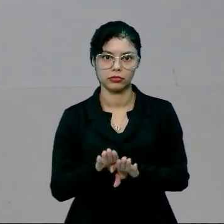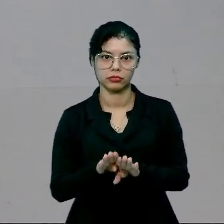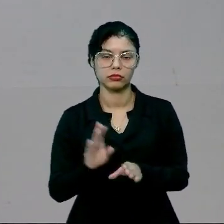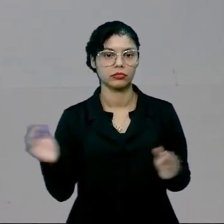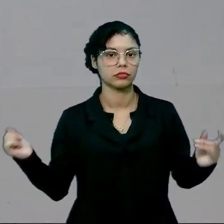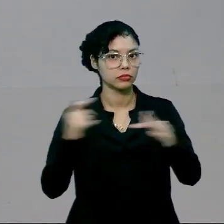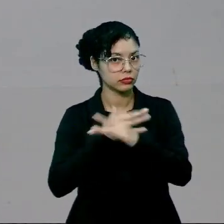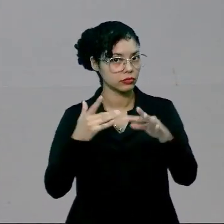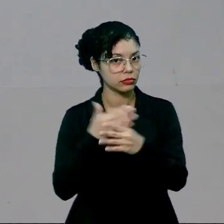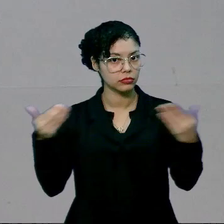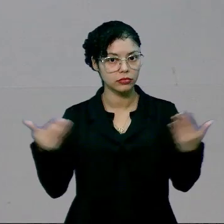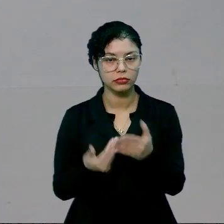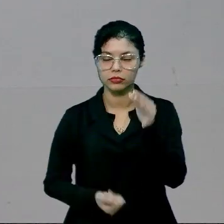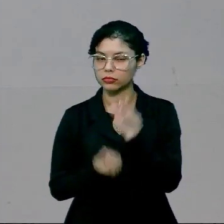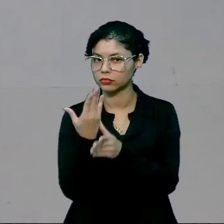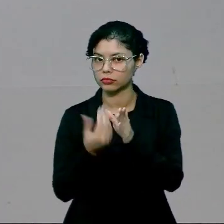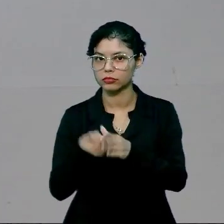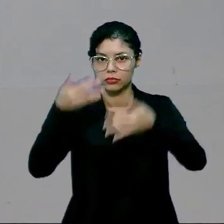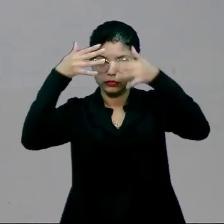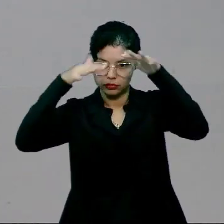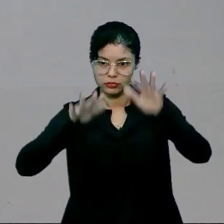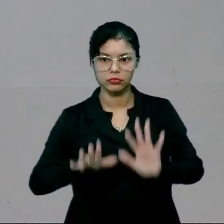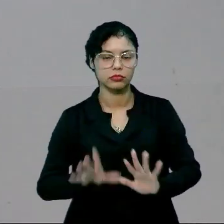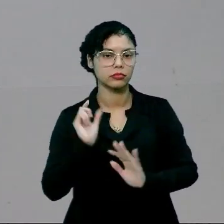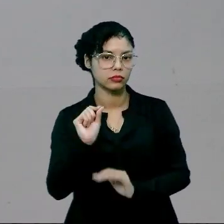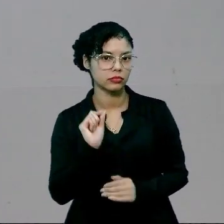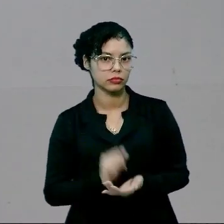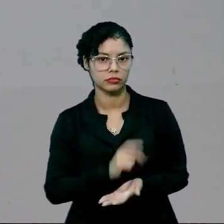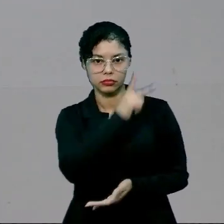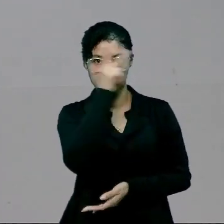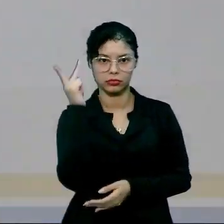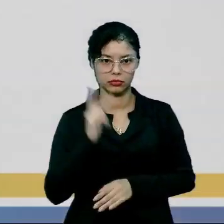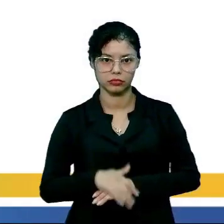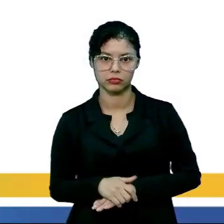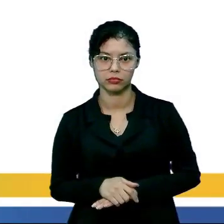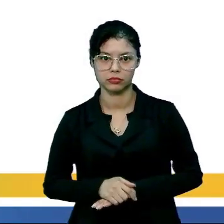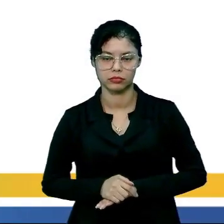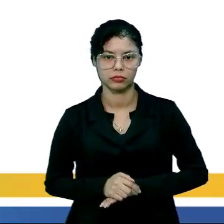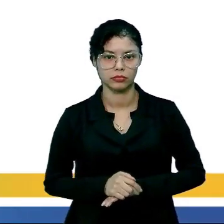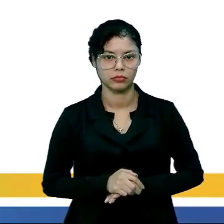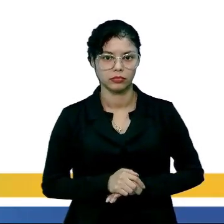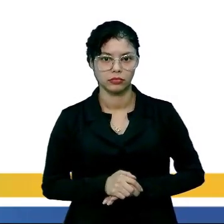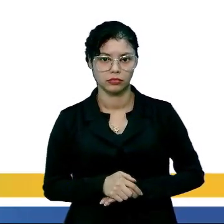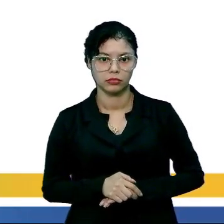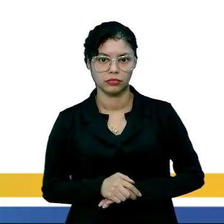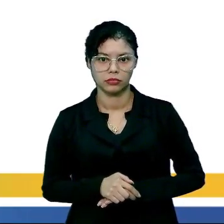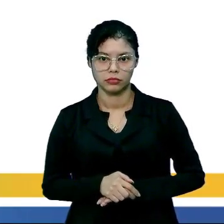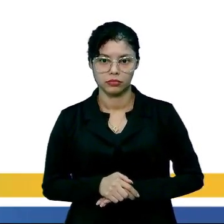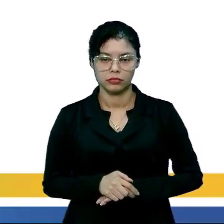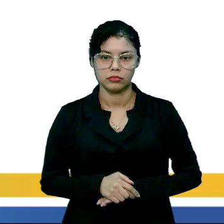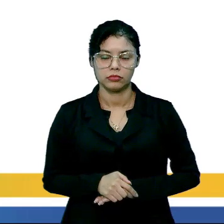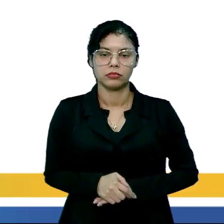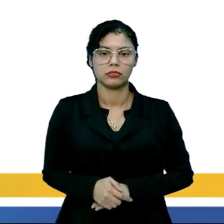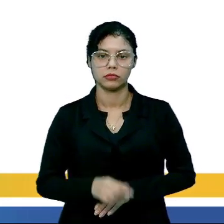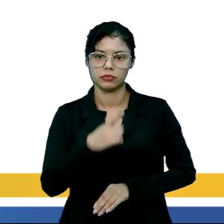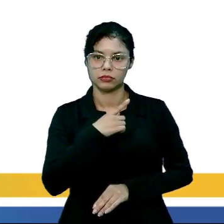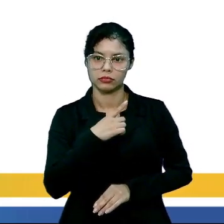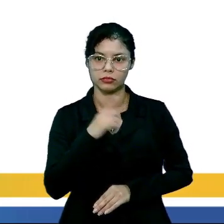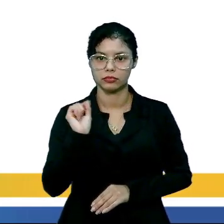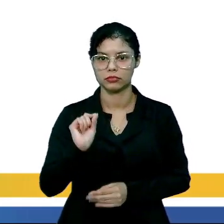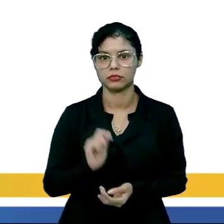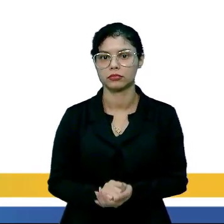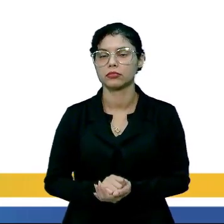o centro agora dessa produção naturalista são essas pessoas, tá? E aí a gente